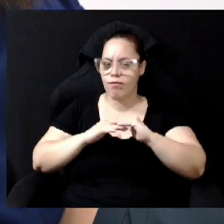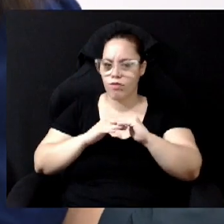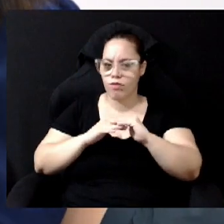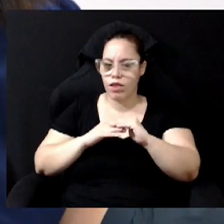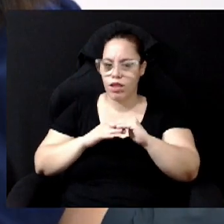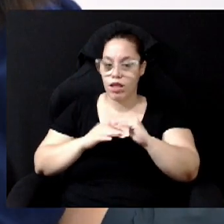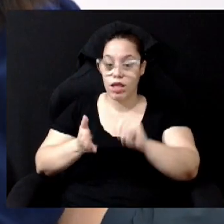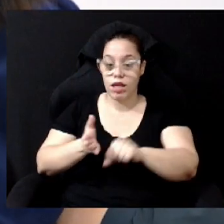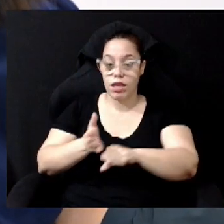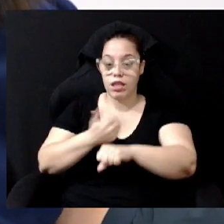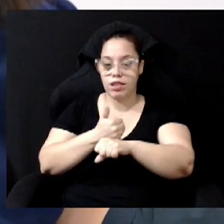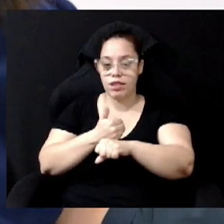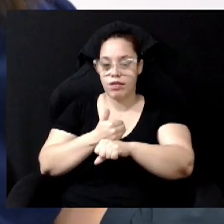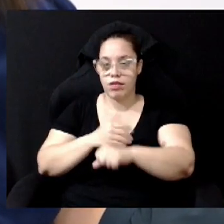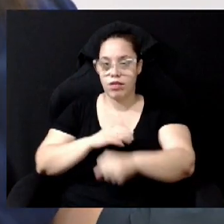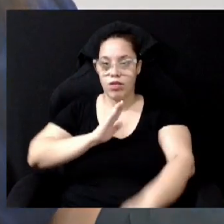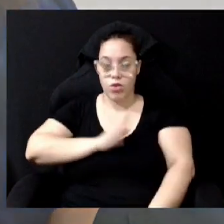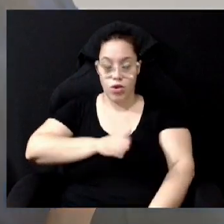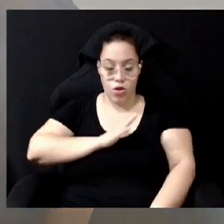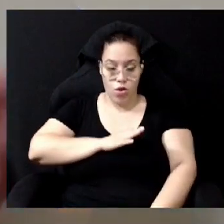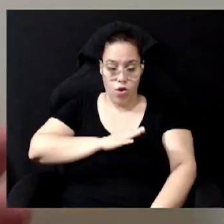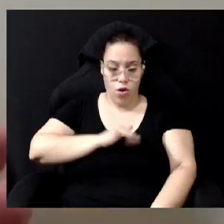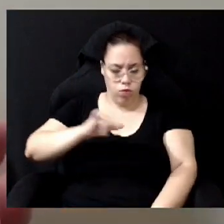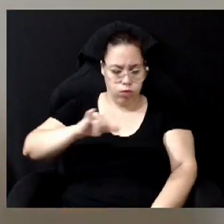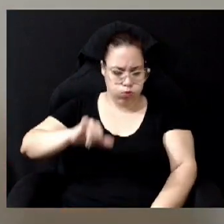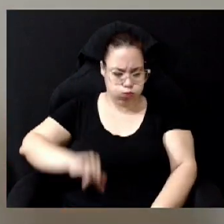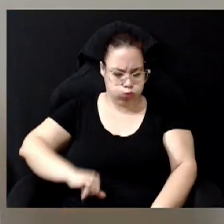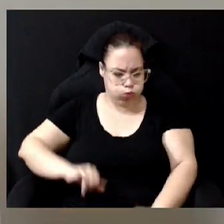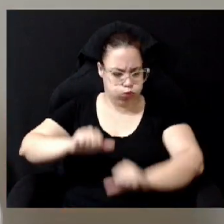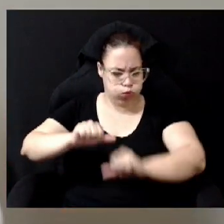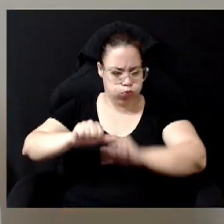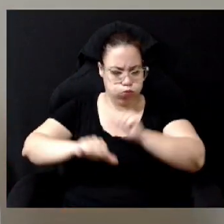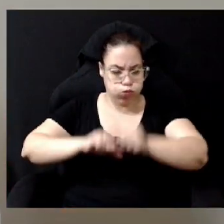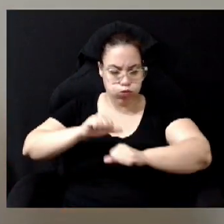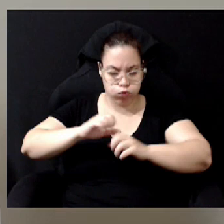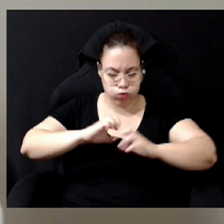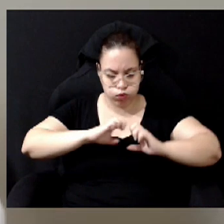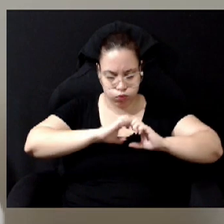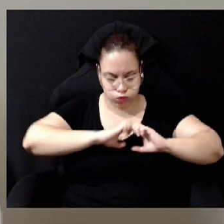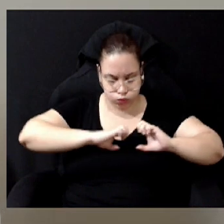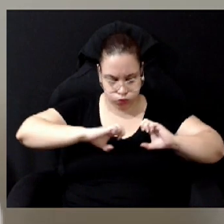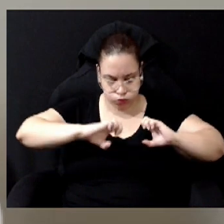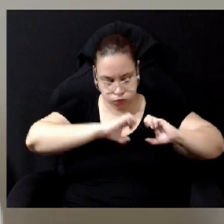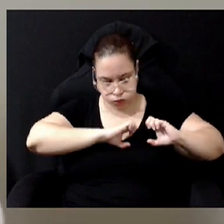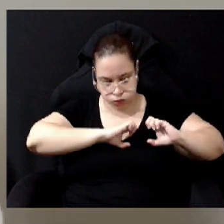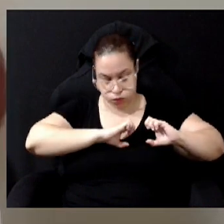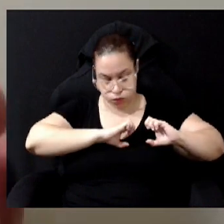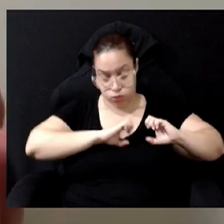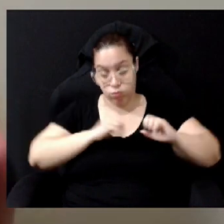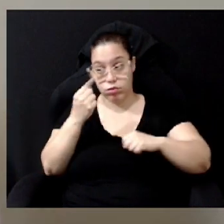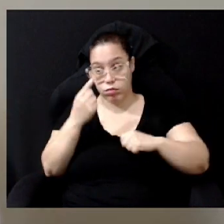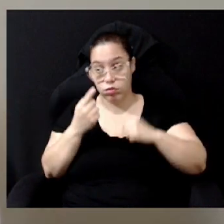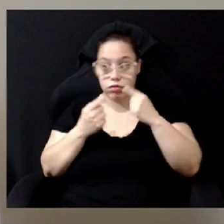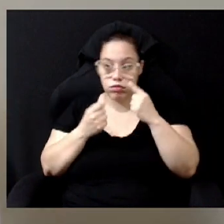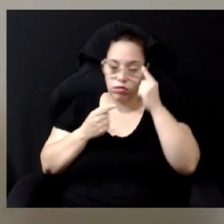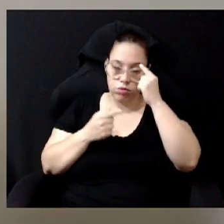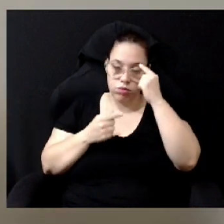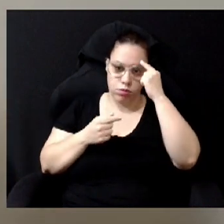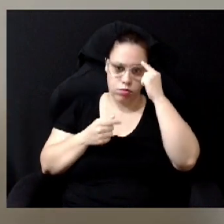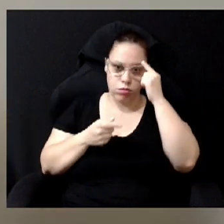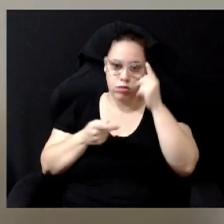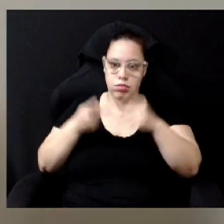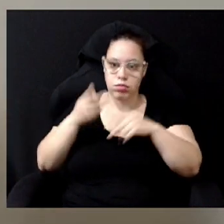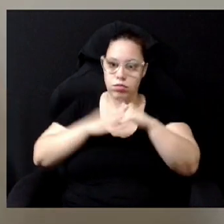que o coração sofra alguma alteração estrutural, porque algumas vezes, quando a gente vai tratar, o coração